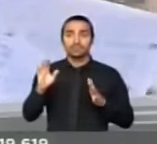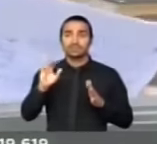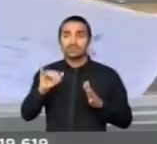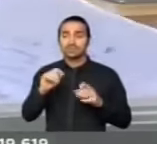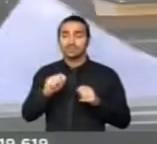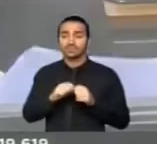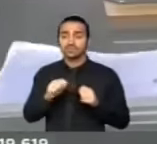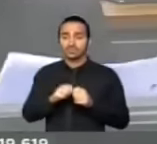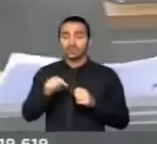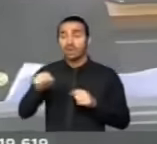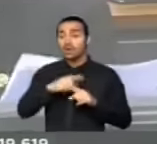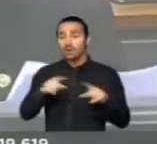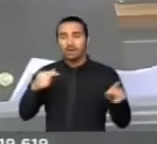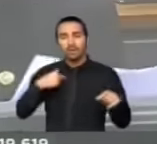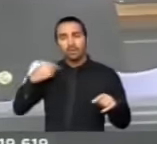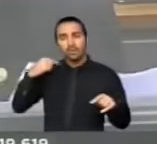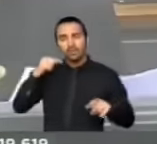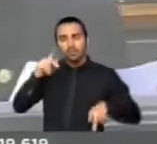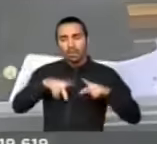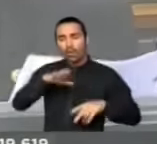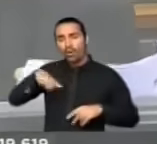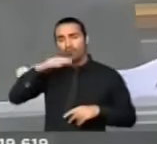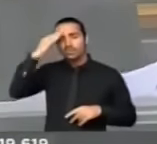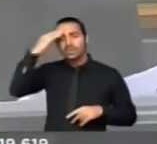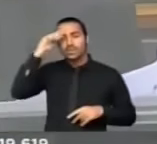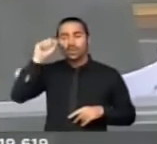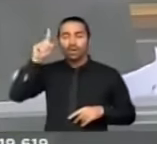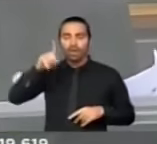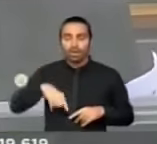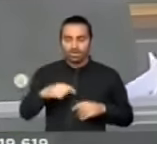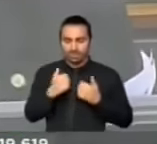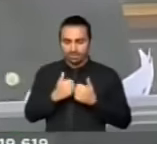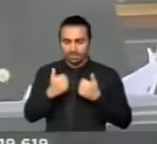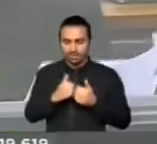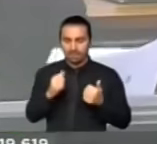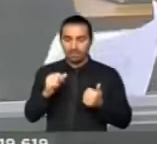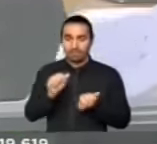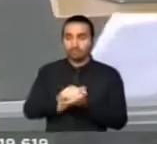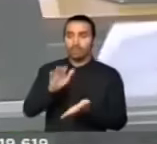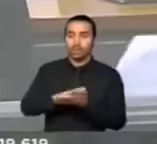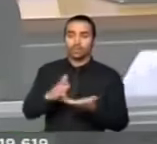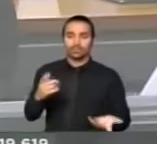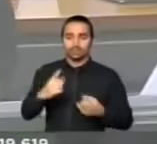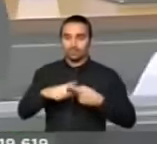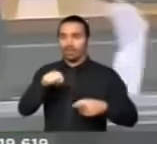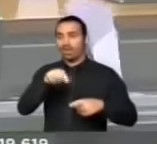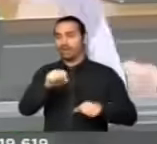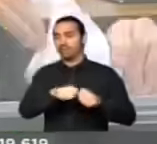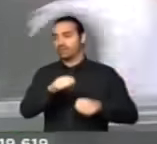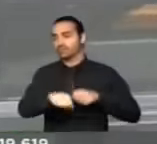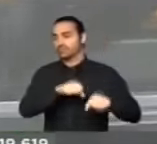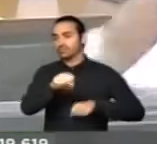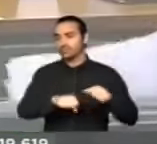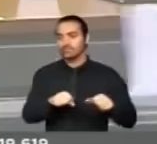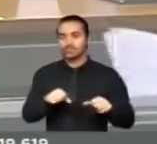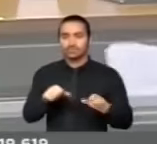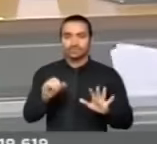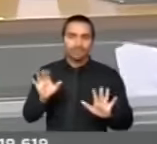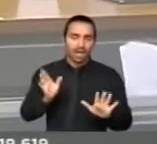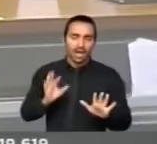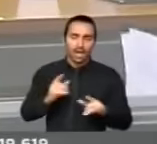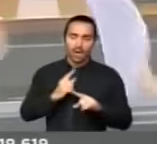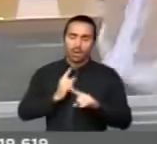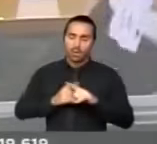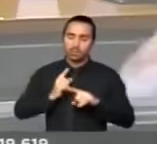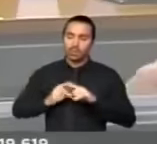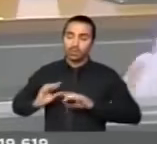Sei lá, uma infração de trânsito da presidente que anda muito de bicicleta, entendeu? E agora, não, ele falou, é pelo conjunto da